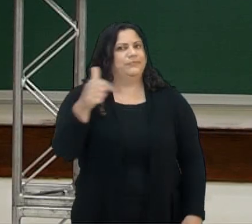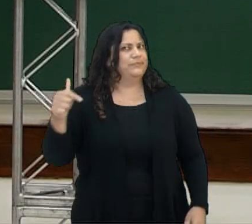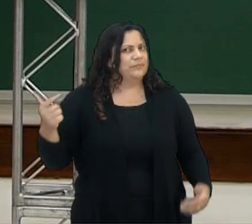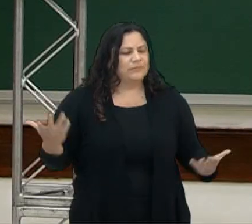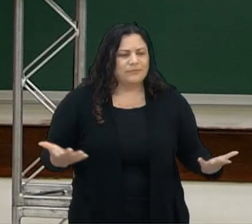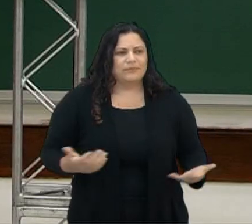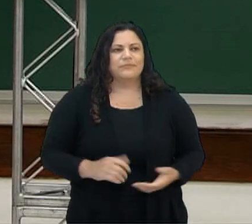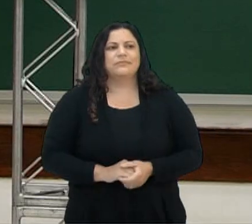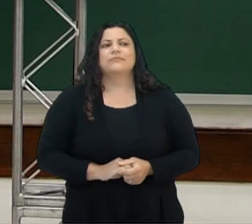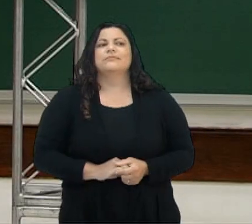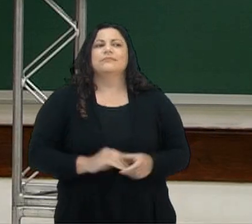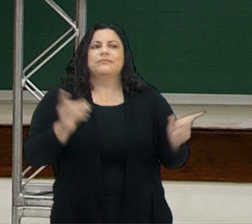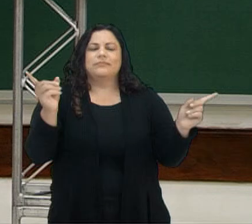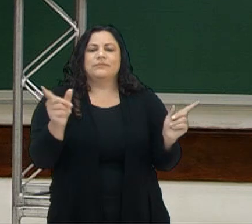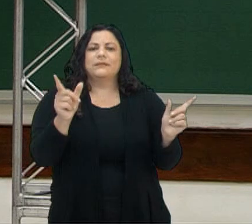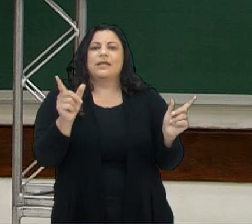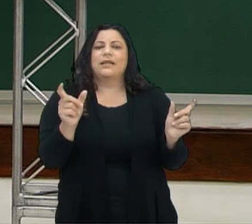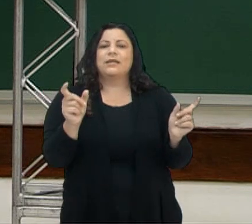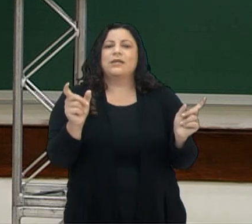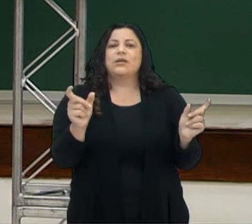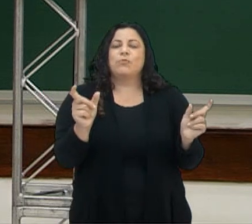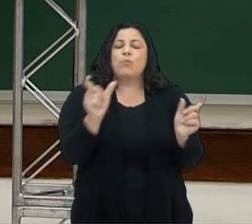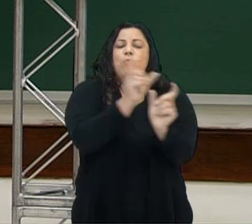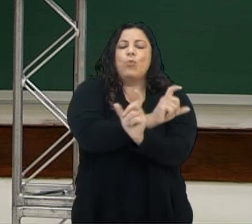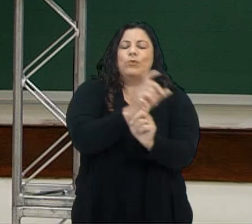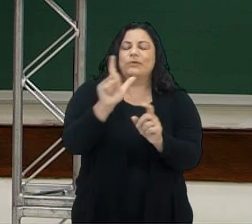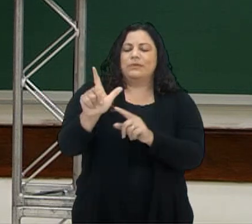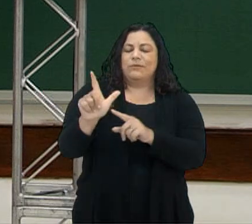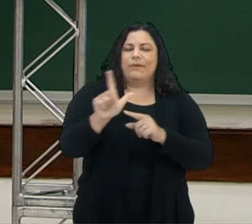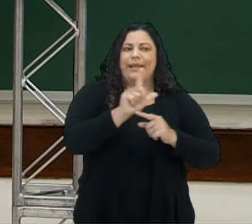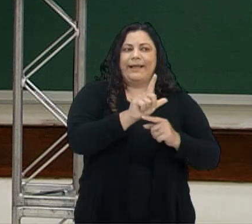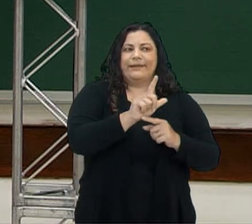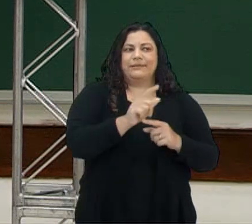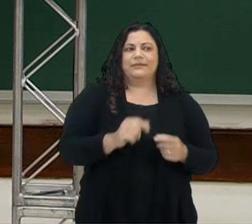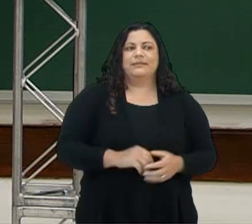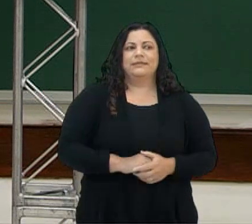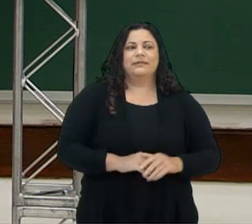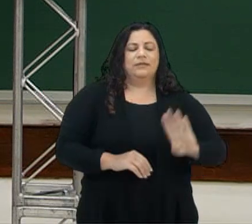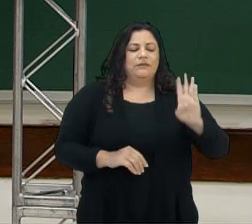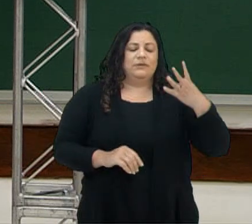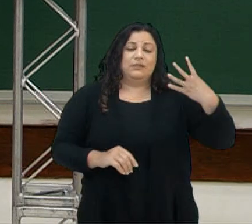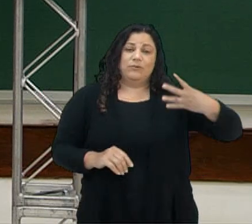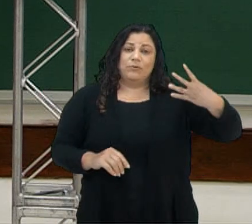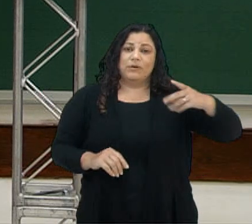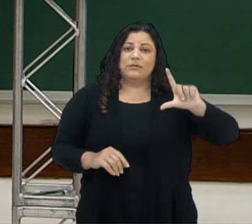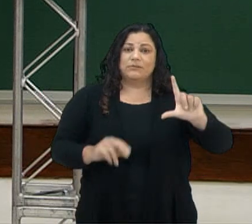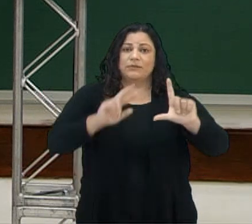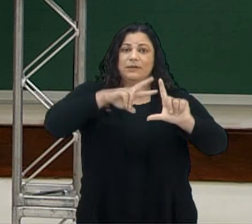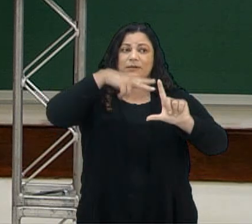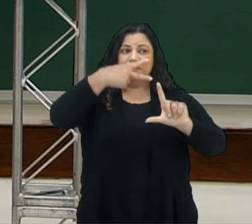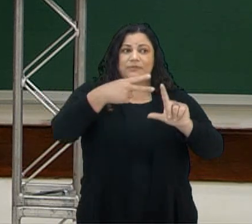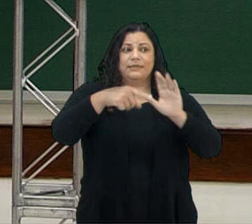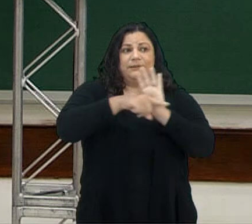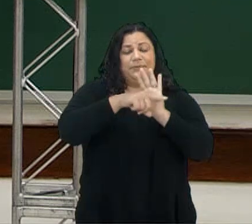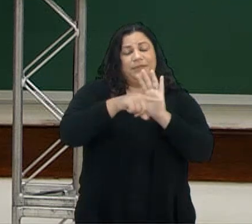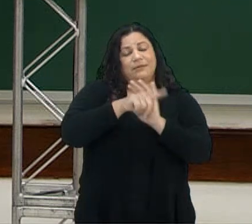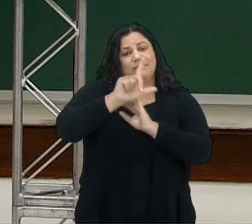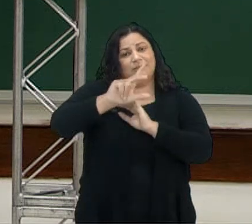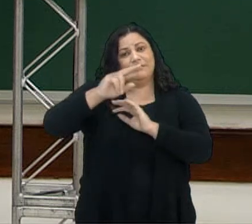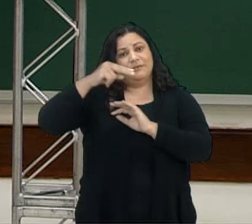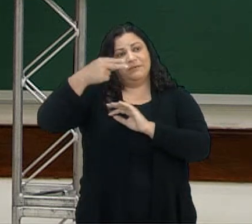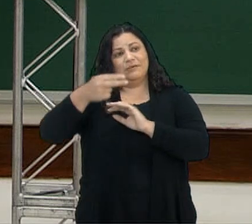o L aqui junto com o outro. 4L ao quadrado menos L ao quadrado é igual a